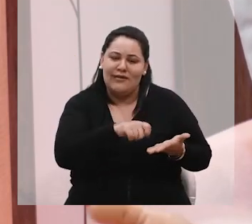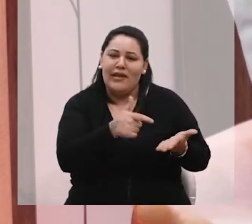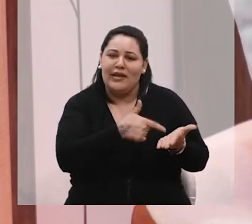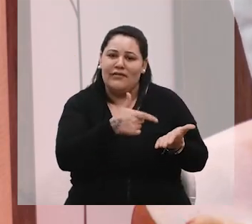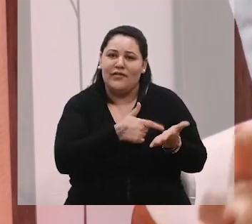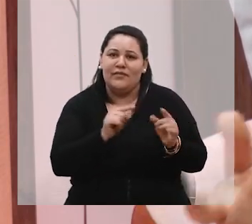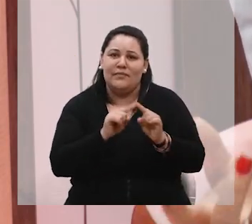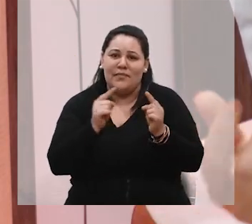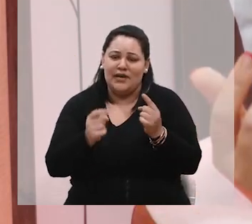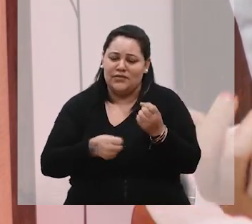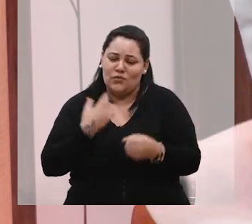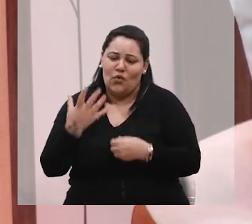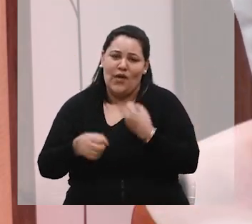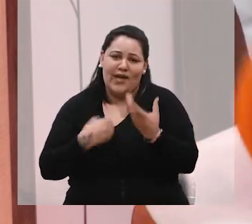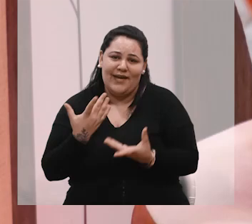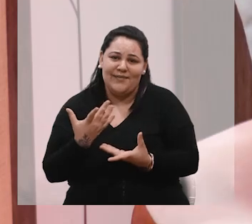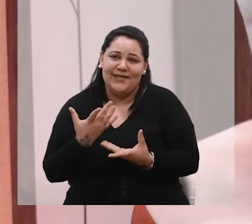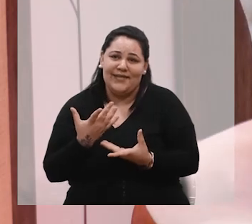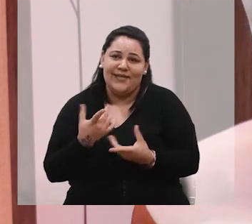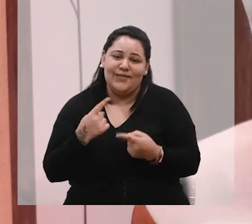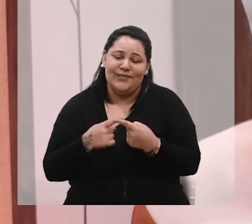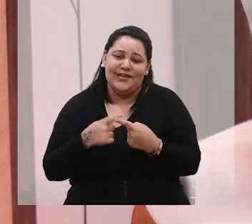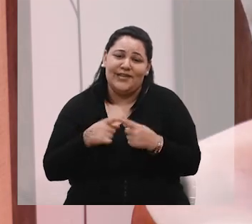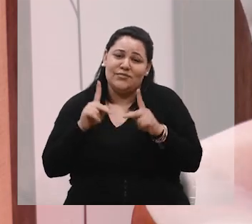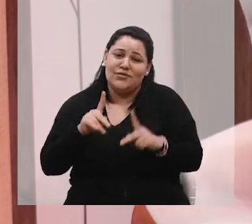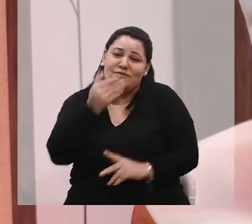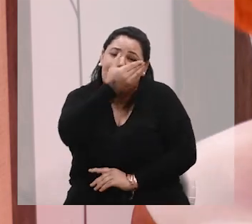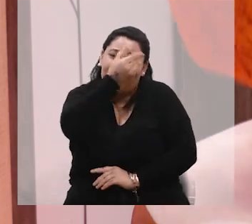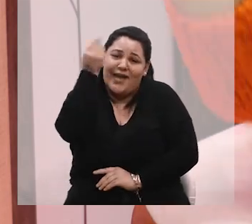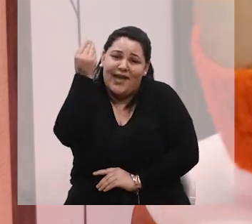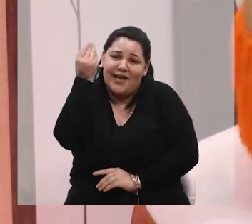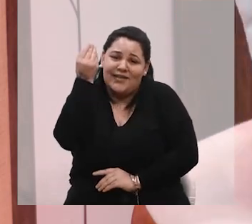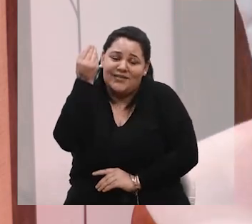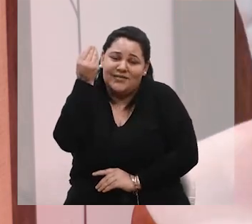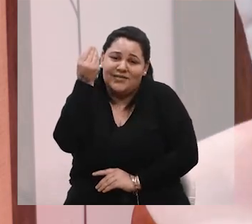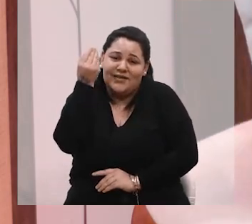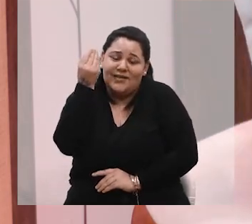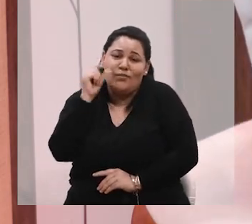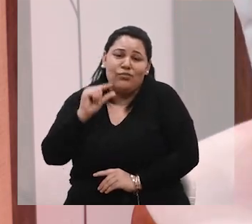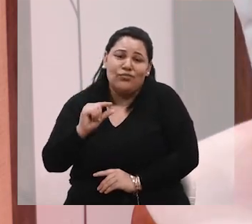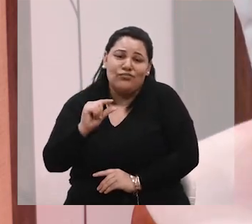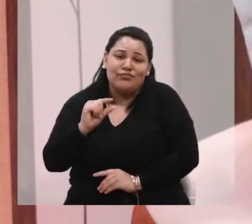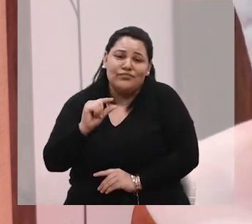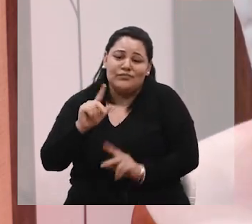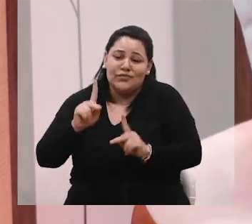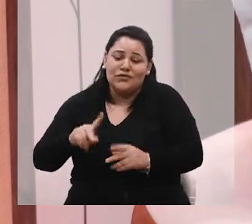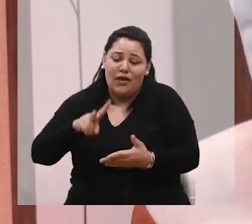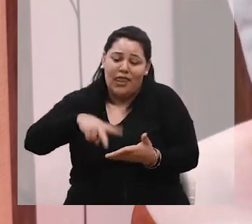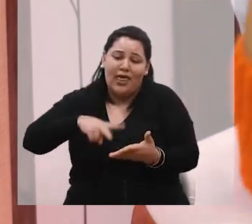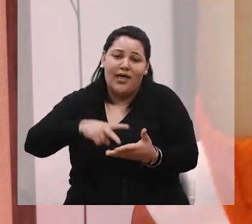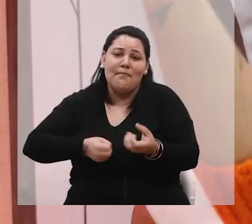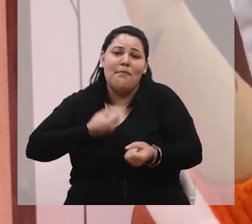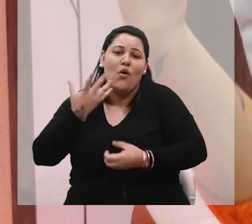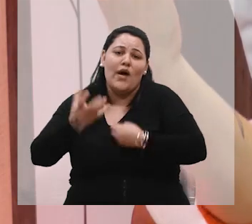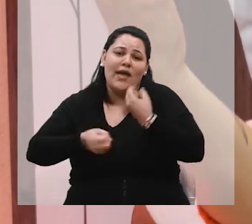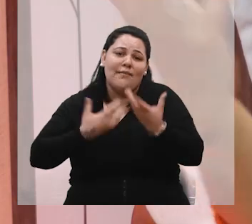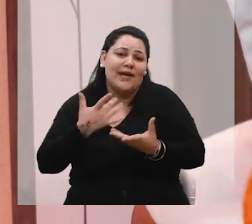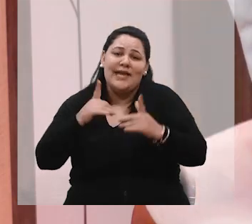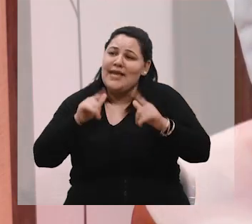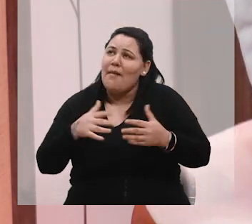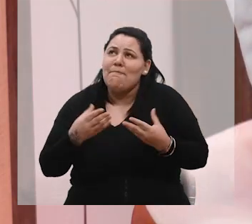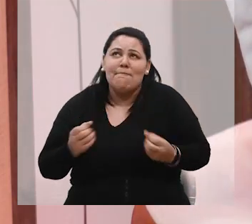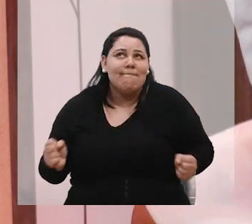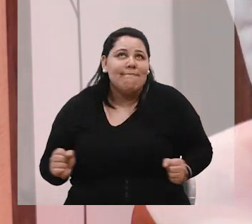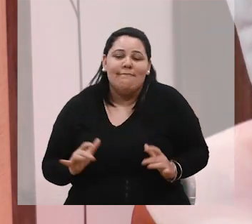do poema mesmo, que é um gênero que geralmente está lá na última prateleira, esquecido, infelizmente, Exato. né? E é um gênero que é riquíssimo pra